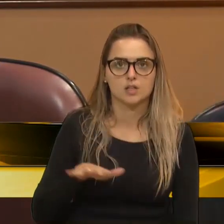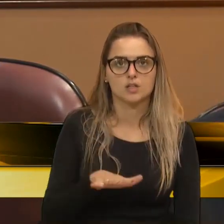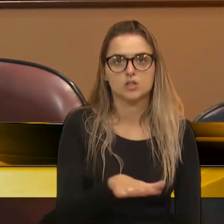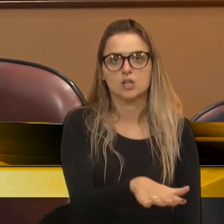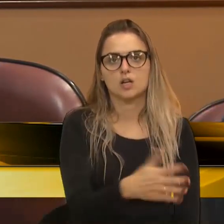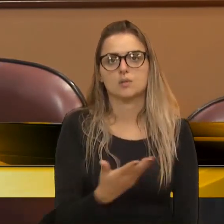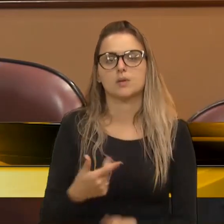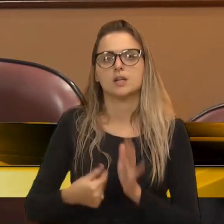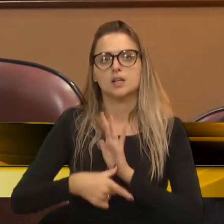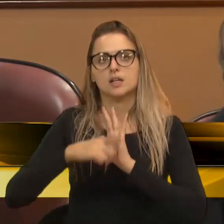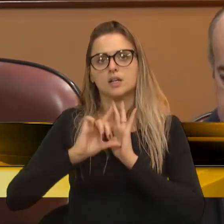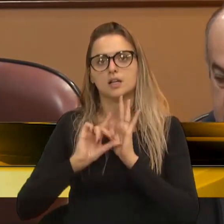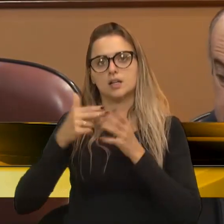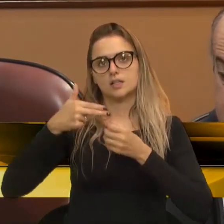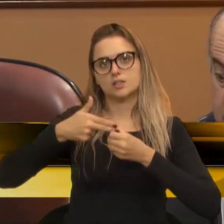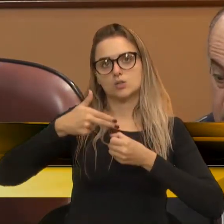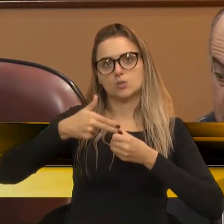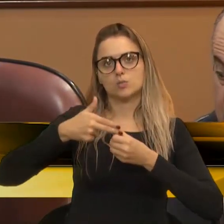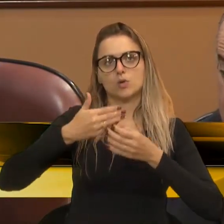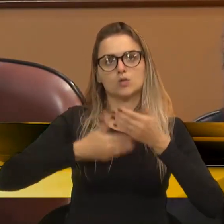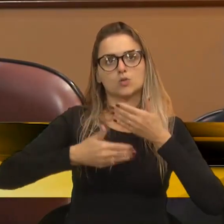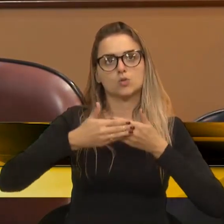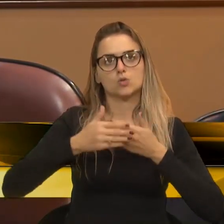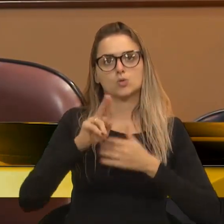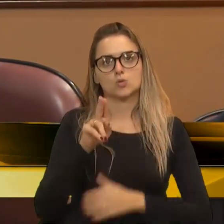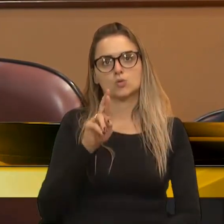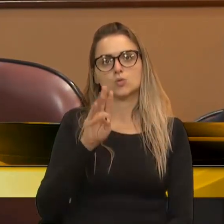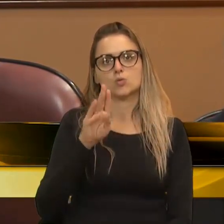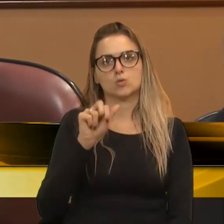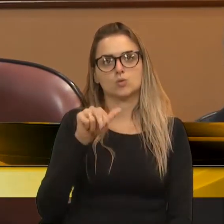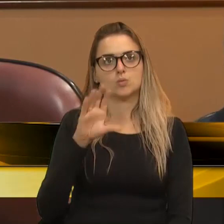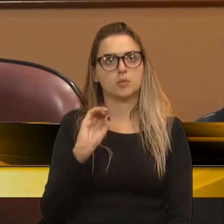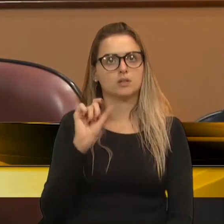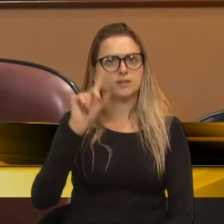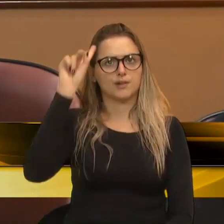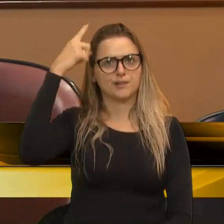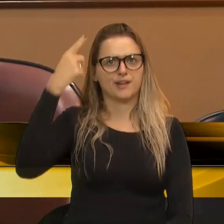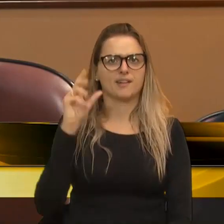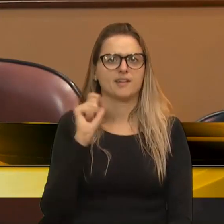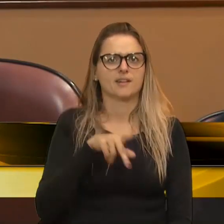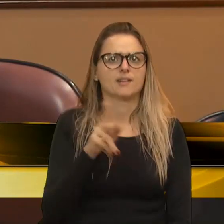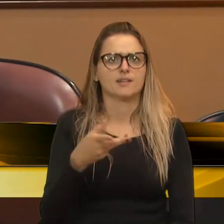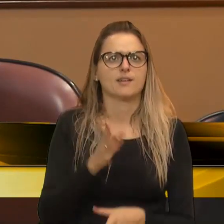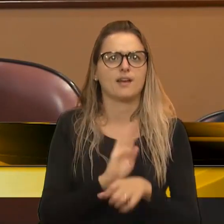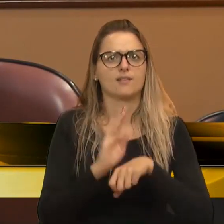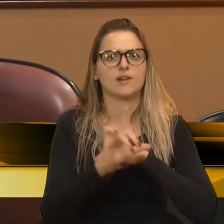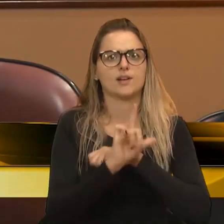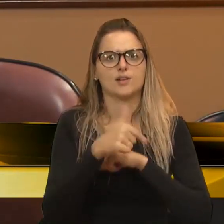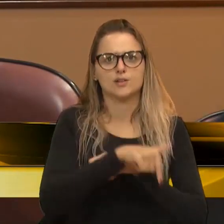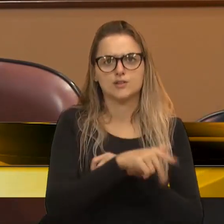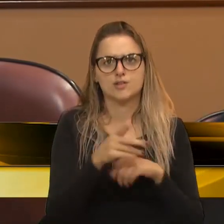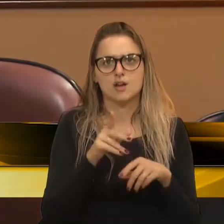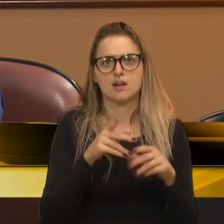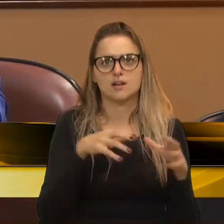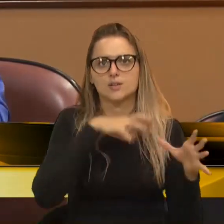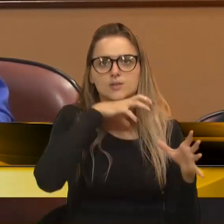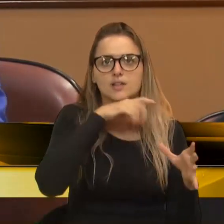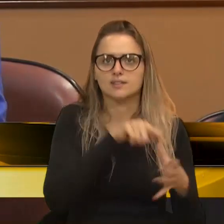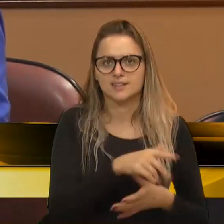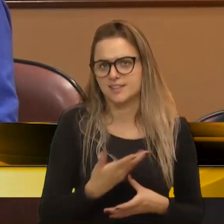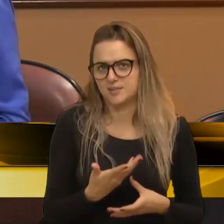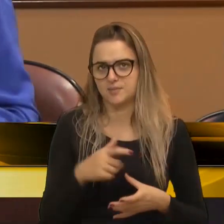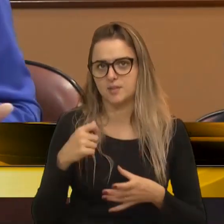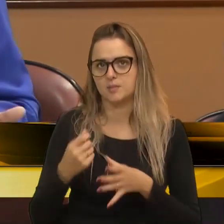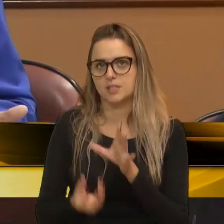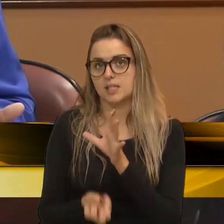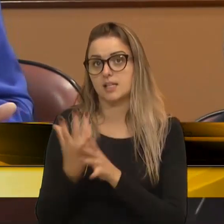Galópolis, antes de chegar no posto, ali, tudo urbano aqui, quem colocou isso, que ideia tem, quem vai lotear isso? Agora eu pergunto, nós temos que